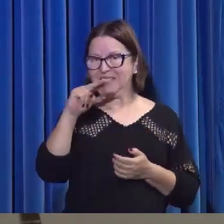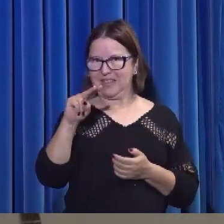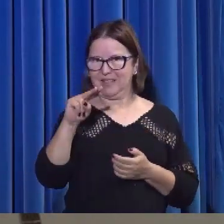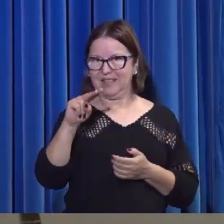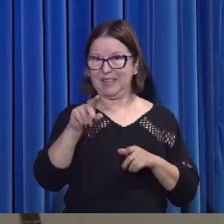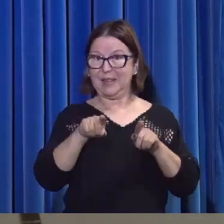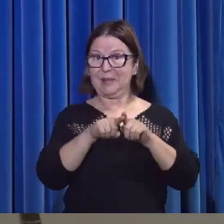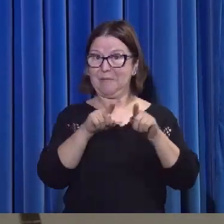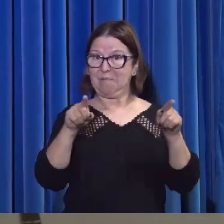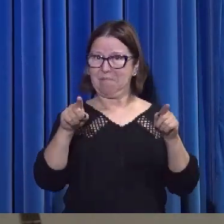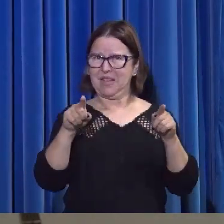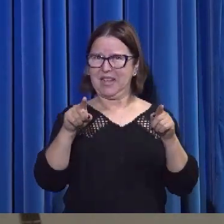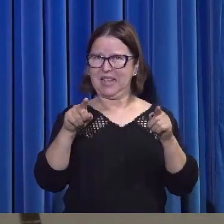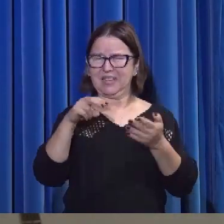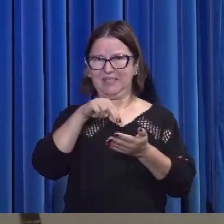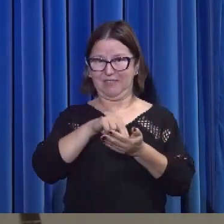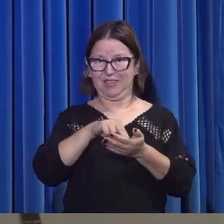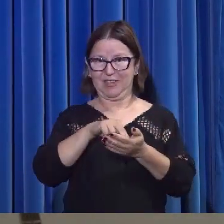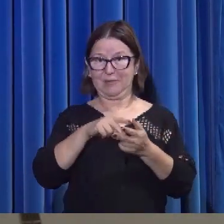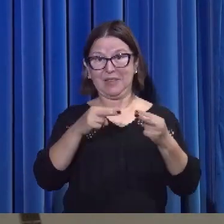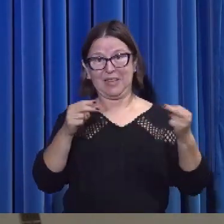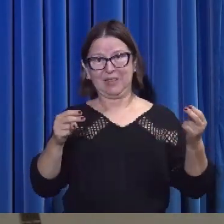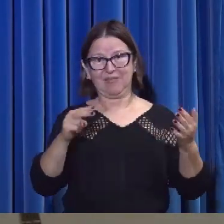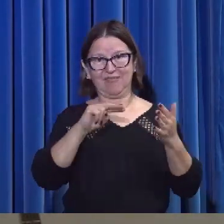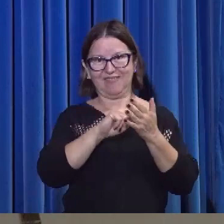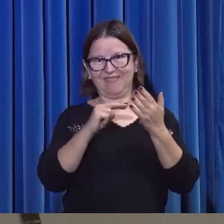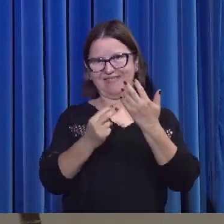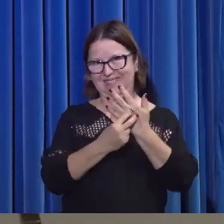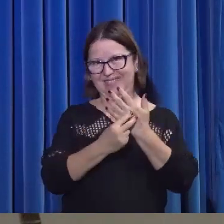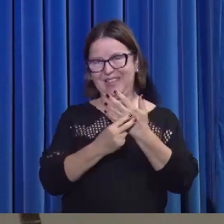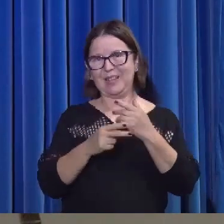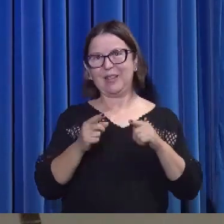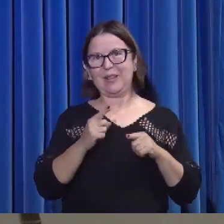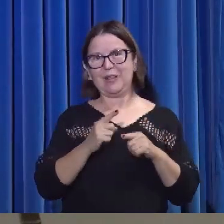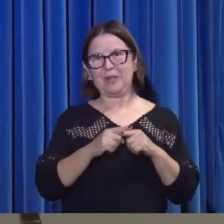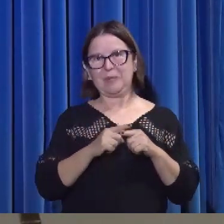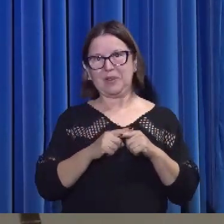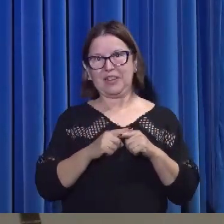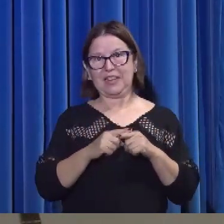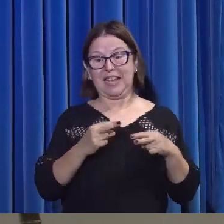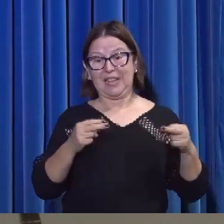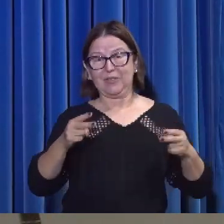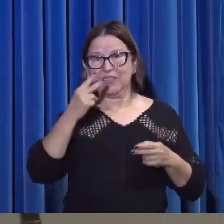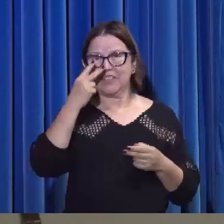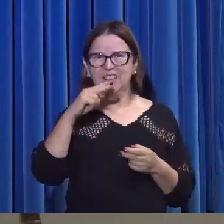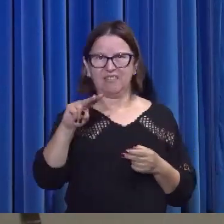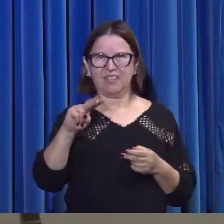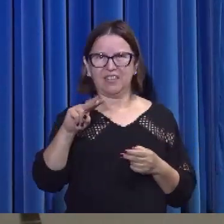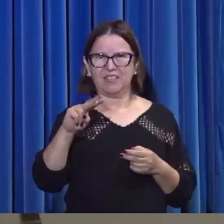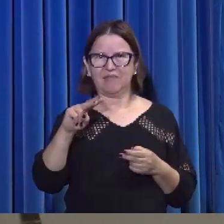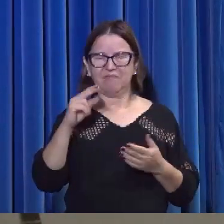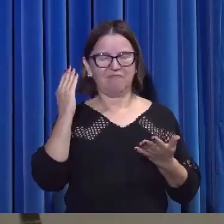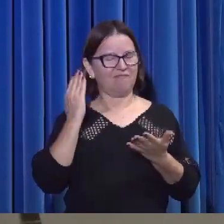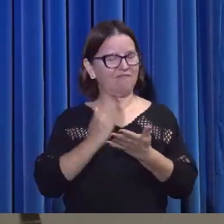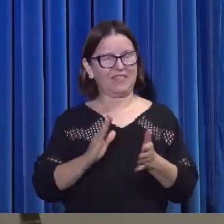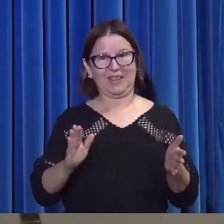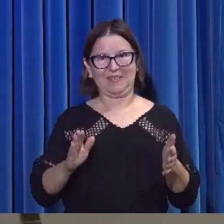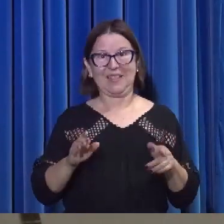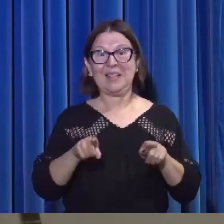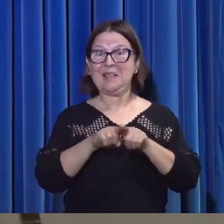se veem são temporais, mas as que não se veem são eternas."